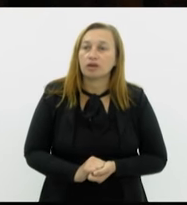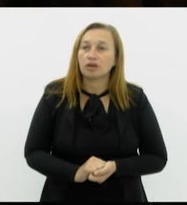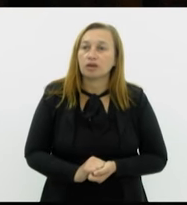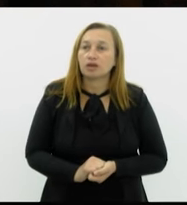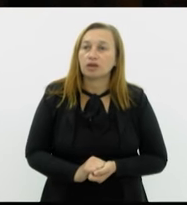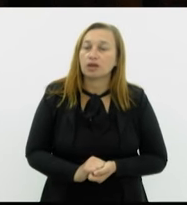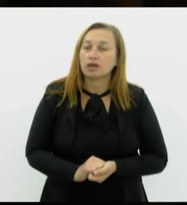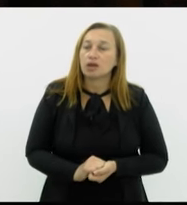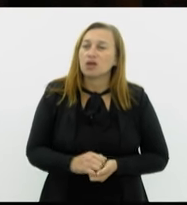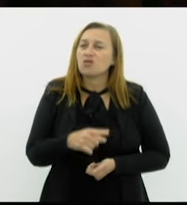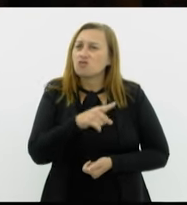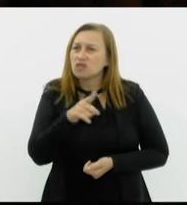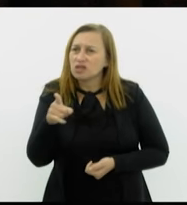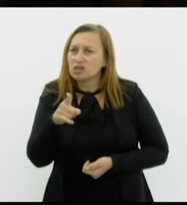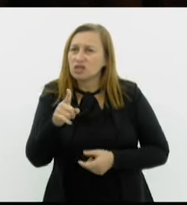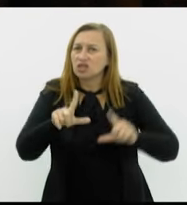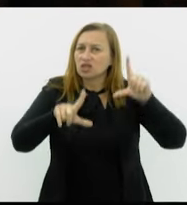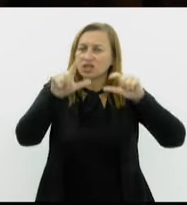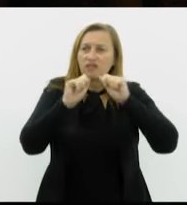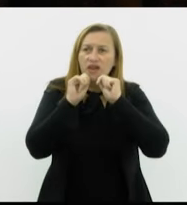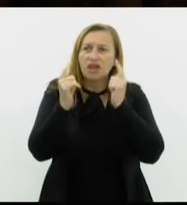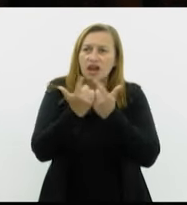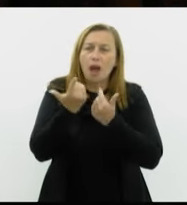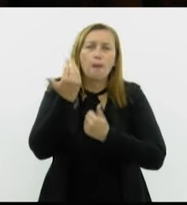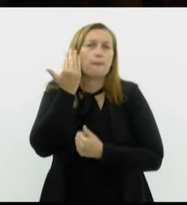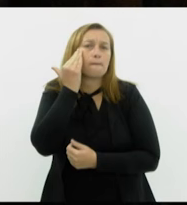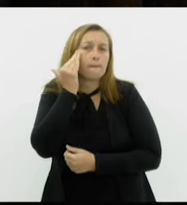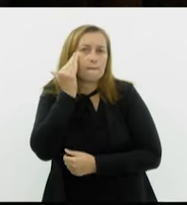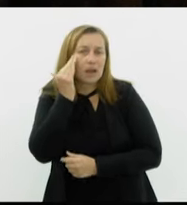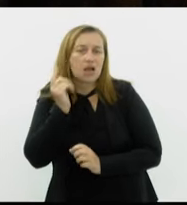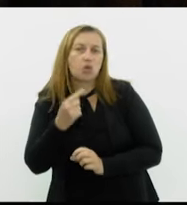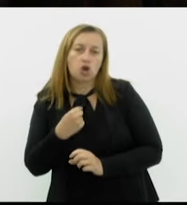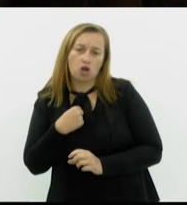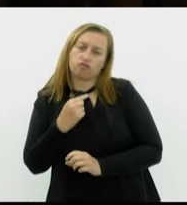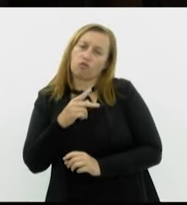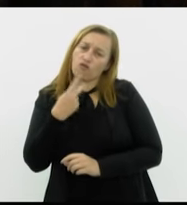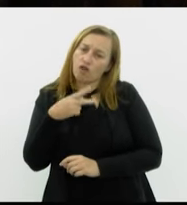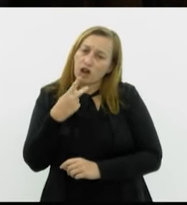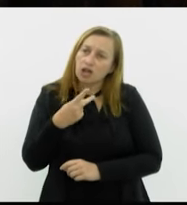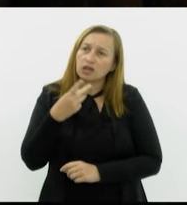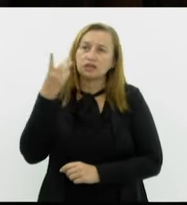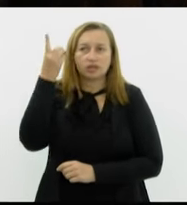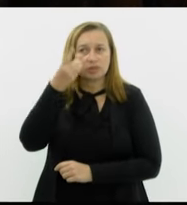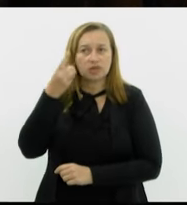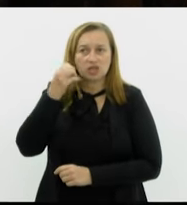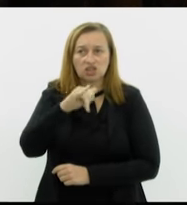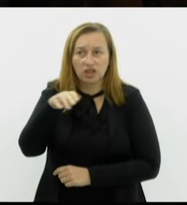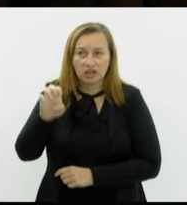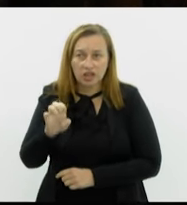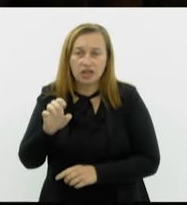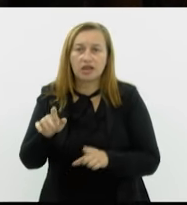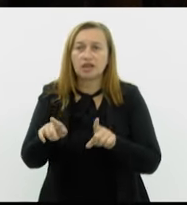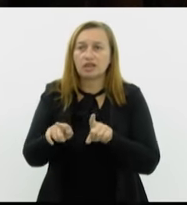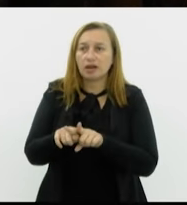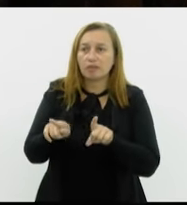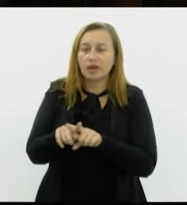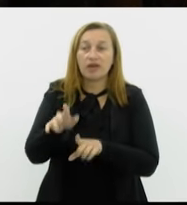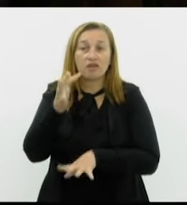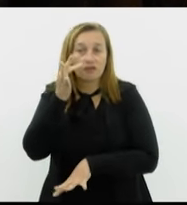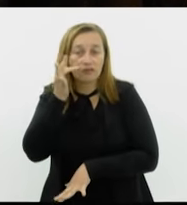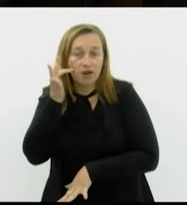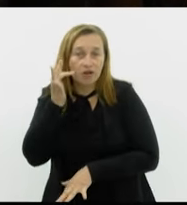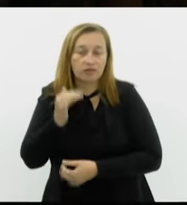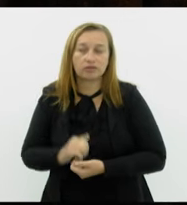Para que vocês que estão na TV Alerge possam compreender o que eu estou falando, deputado Jari, deputado Flávio,